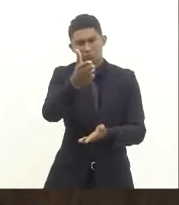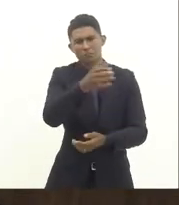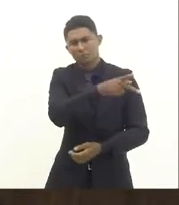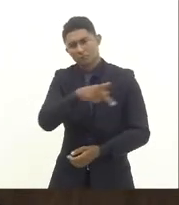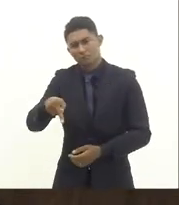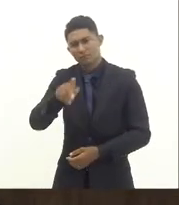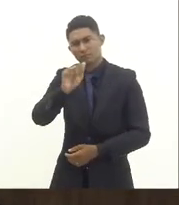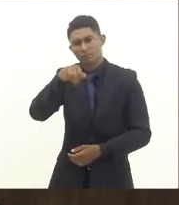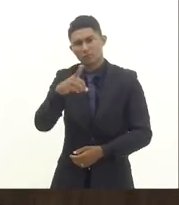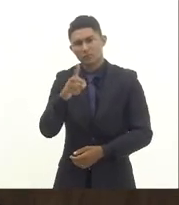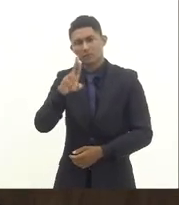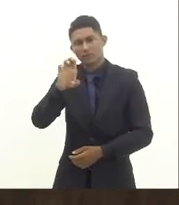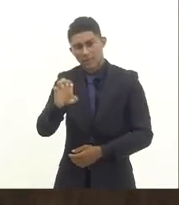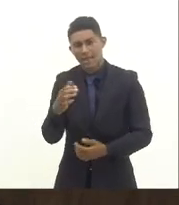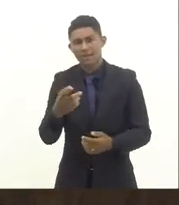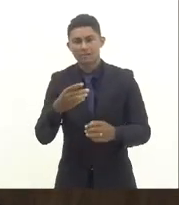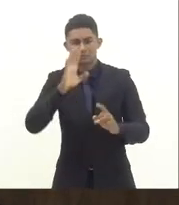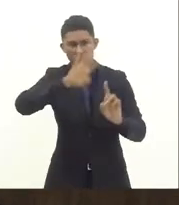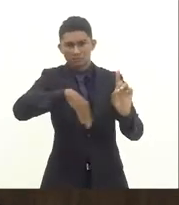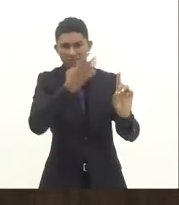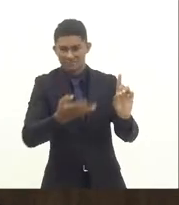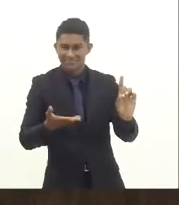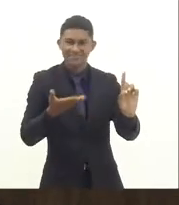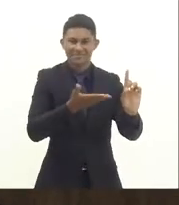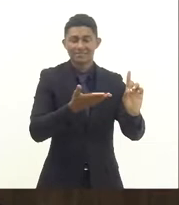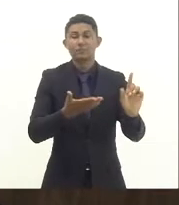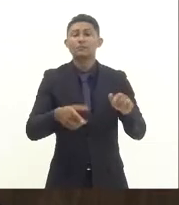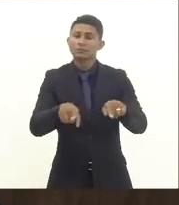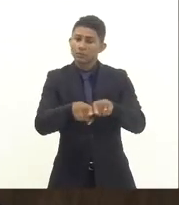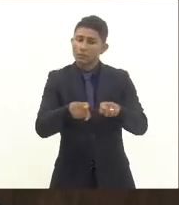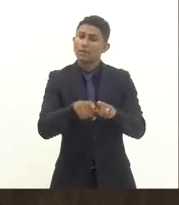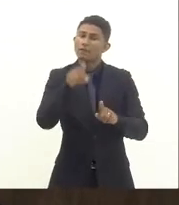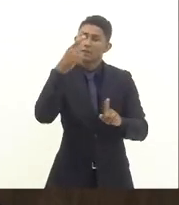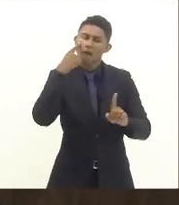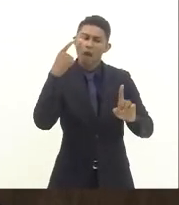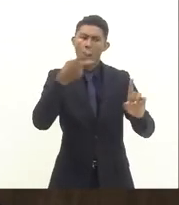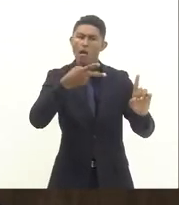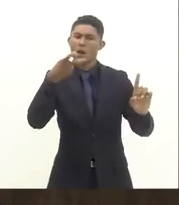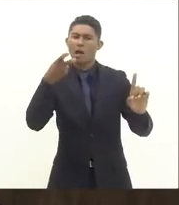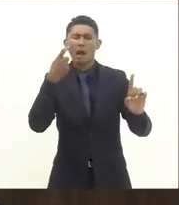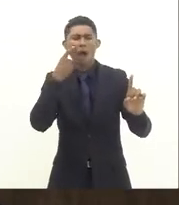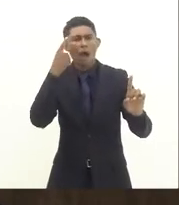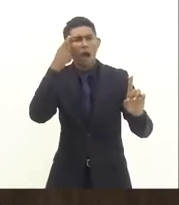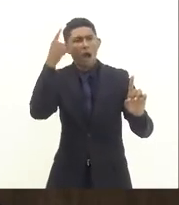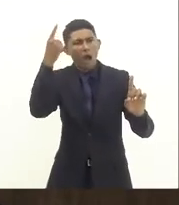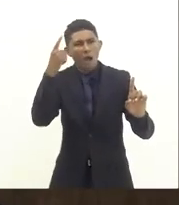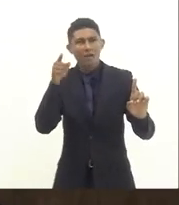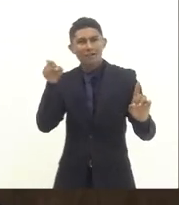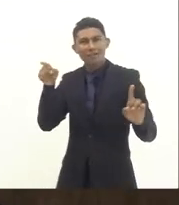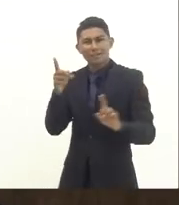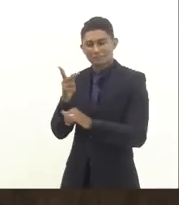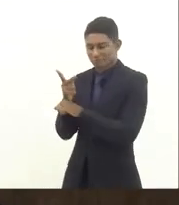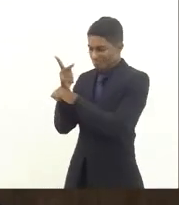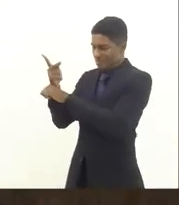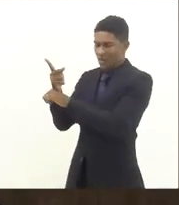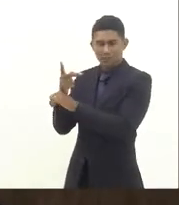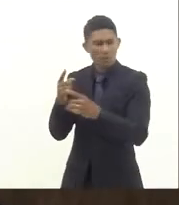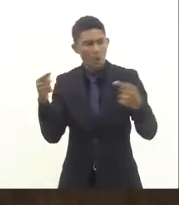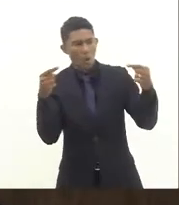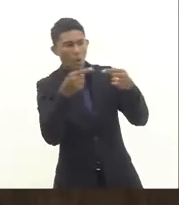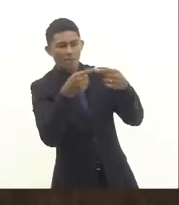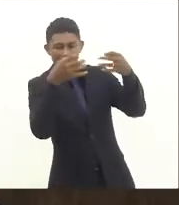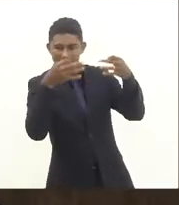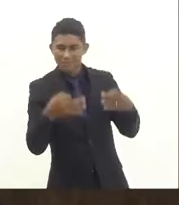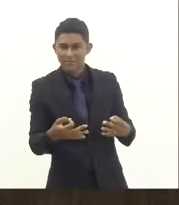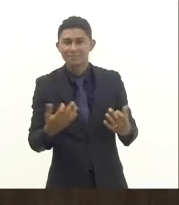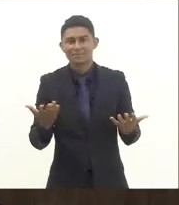não somem na GB né aqui mas percebeu a liga precisa entre o homenagem a homenageada e